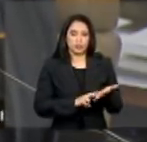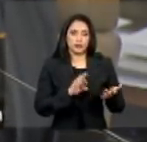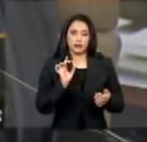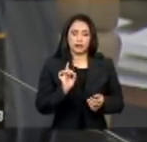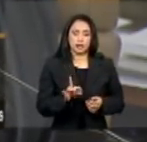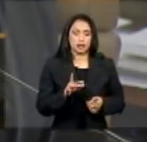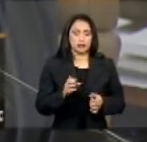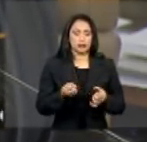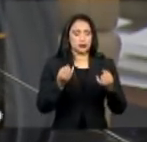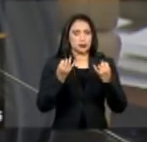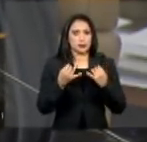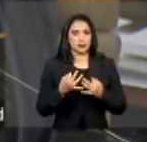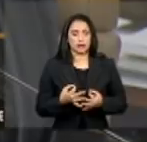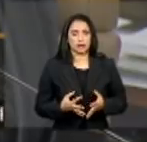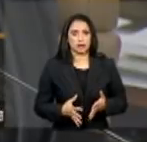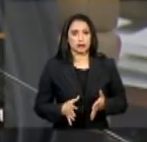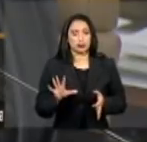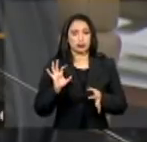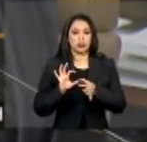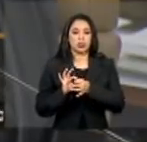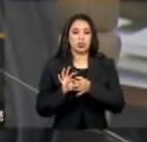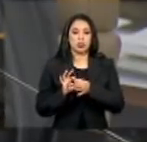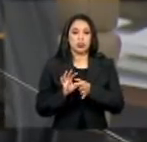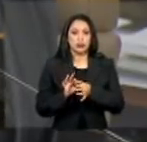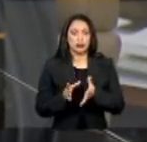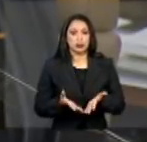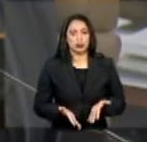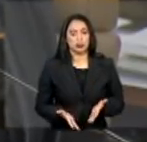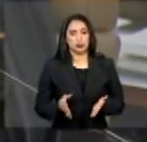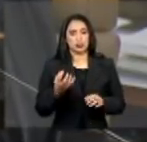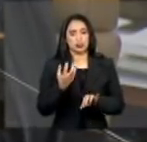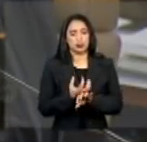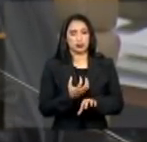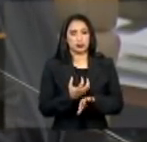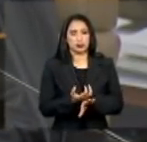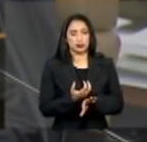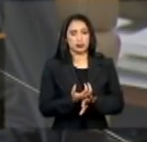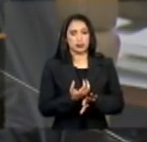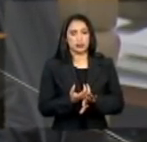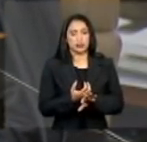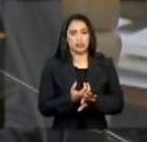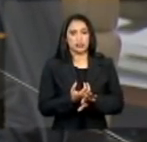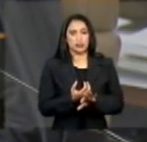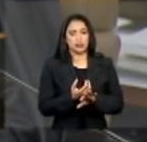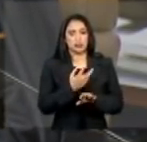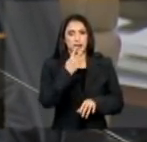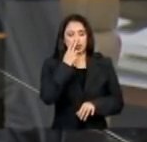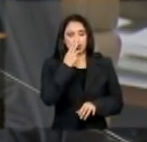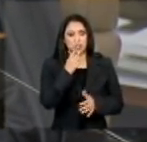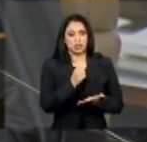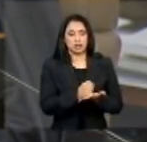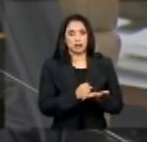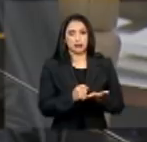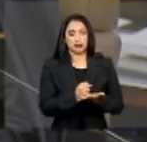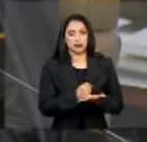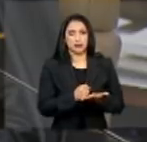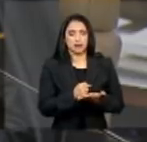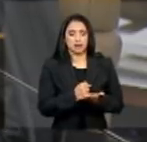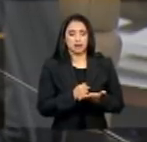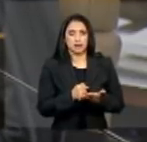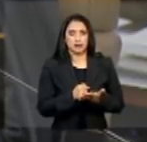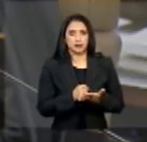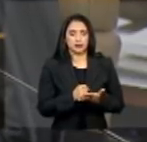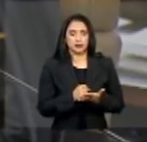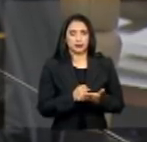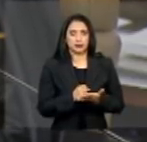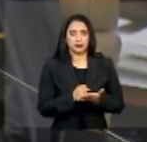onde se discute considerando que a matéria de fundo me parece bastante sim delimitada para efeitos de deliberação